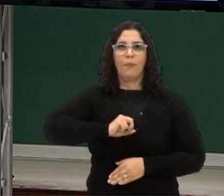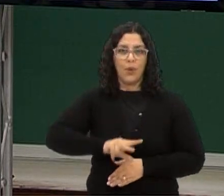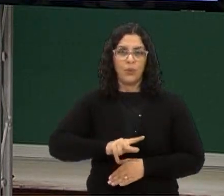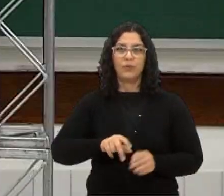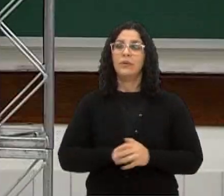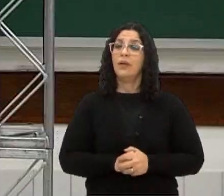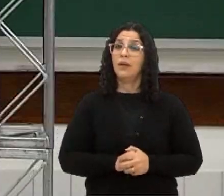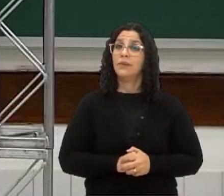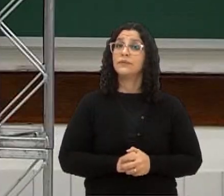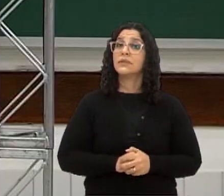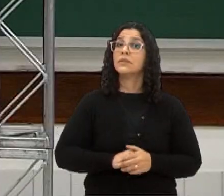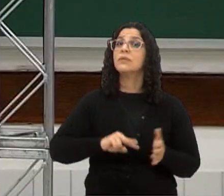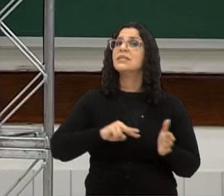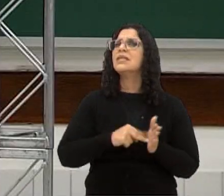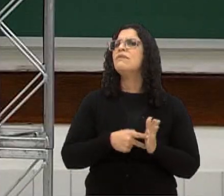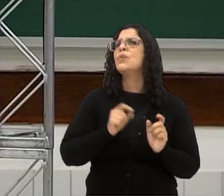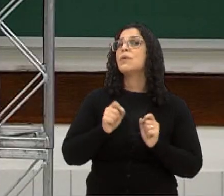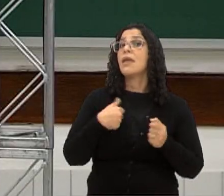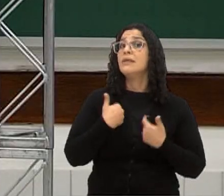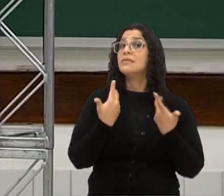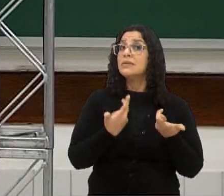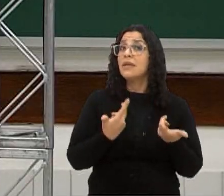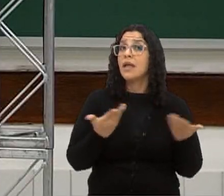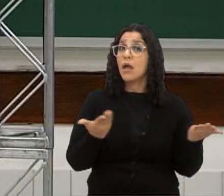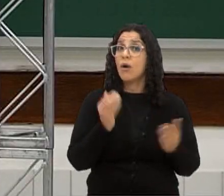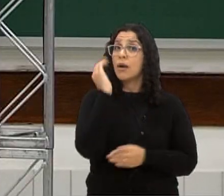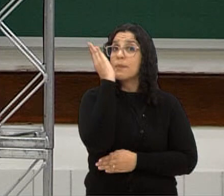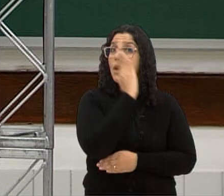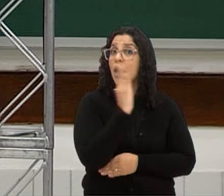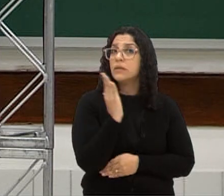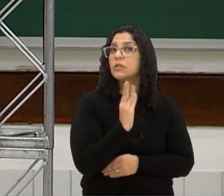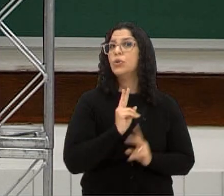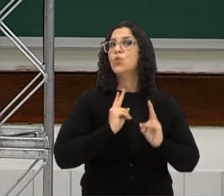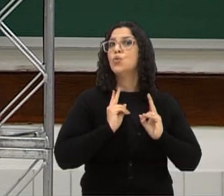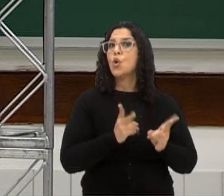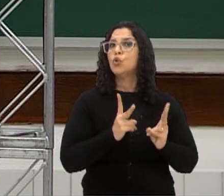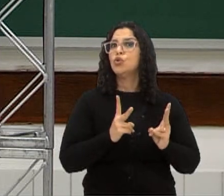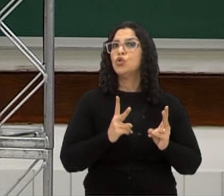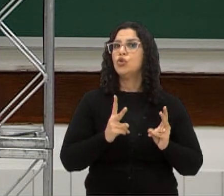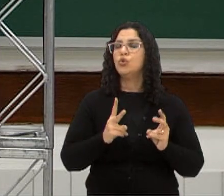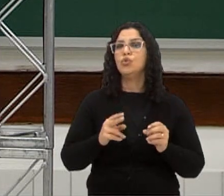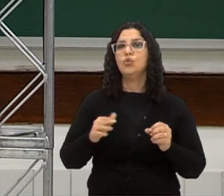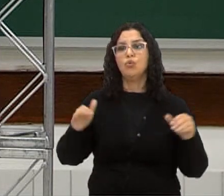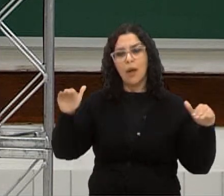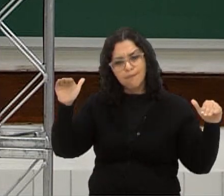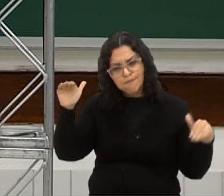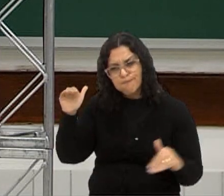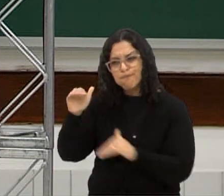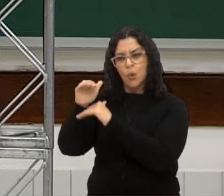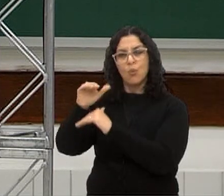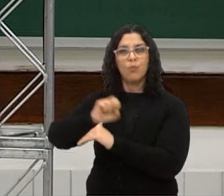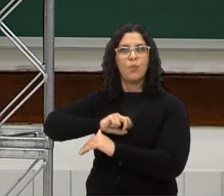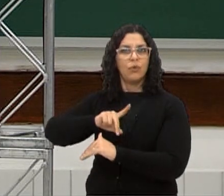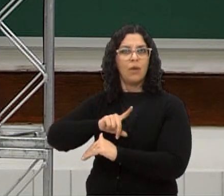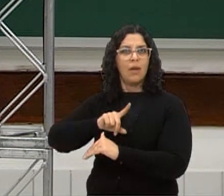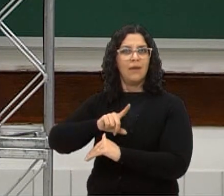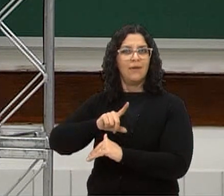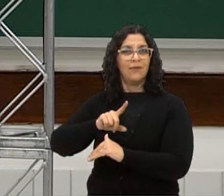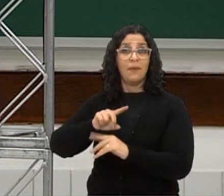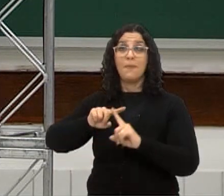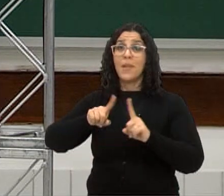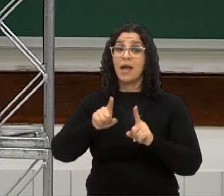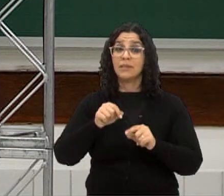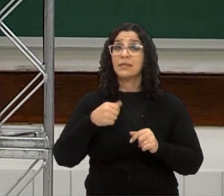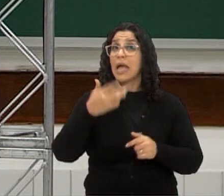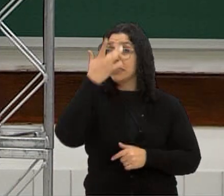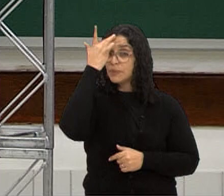isso? Significa que eles querem que o Brasil seja submisso a Portugal. Porém, os